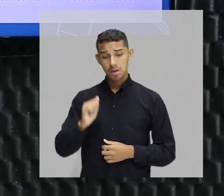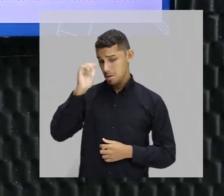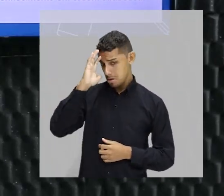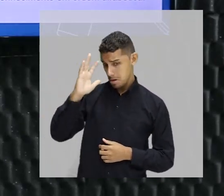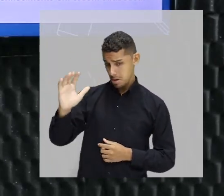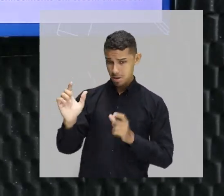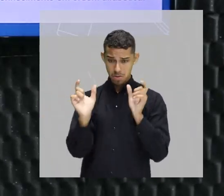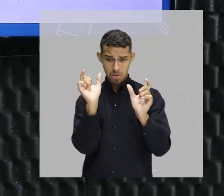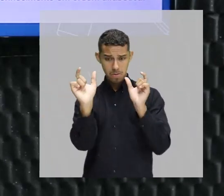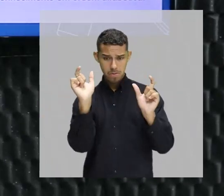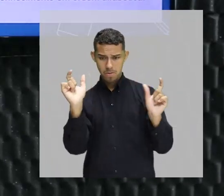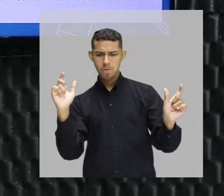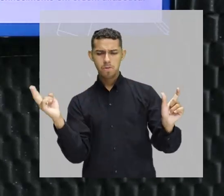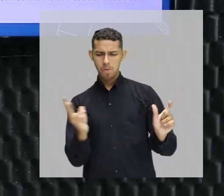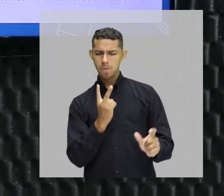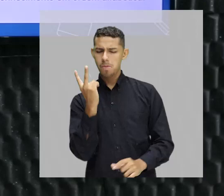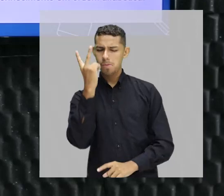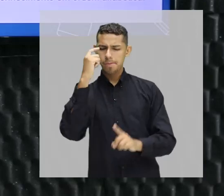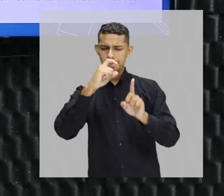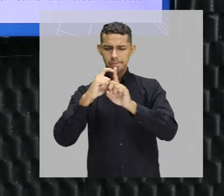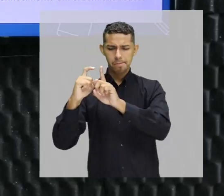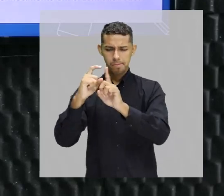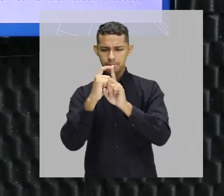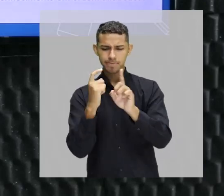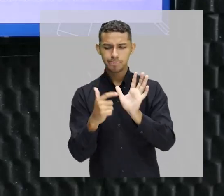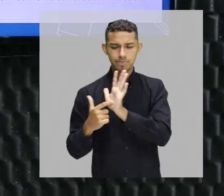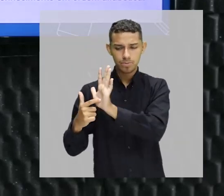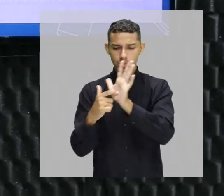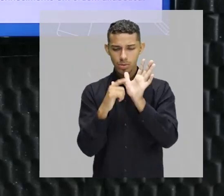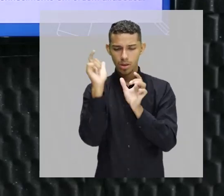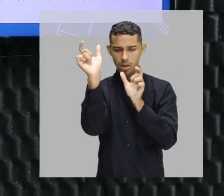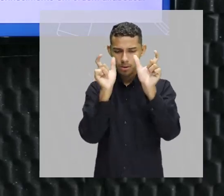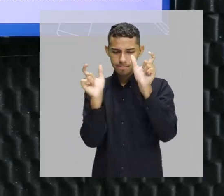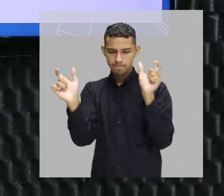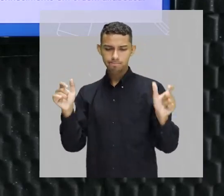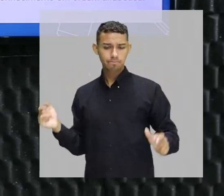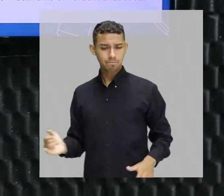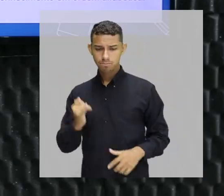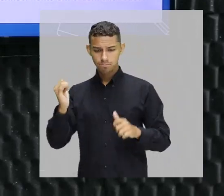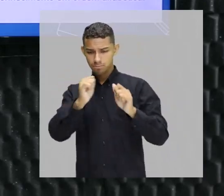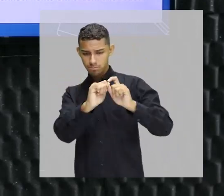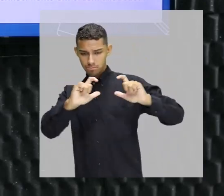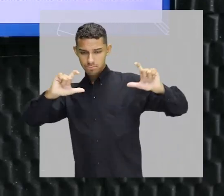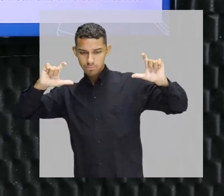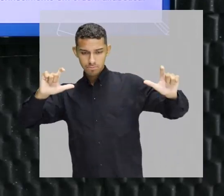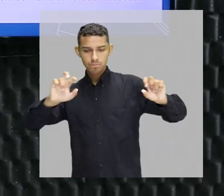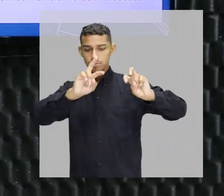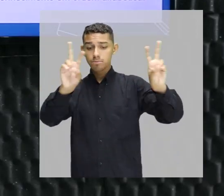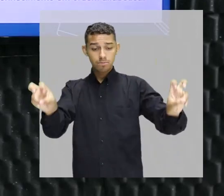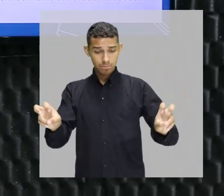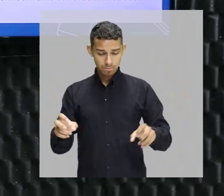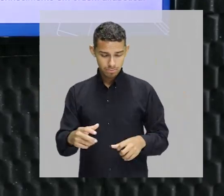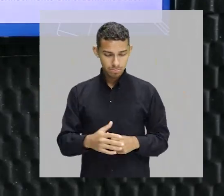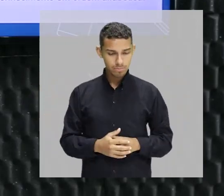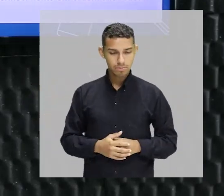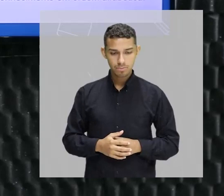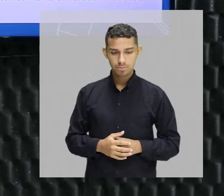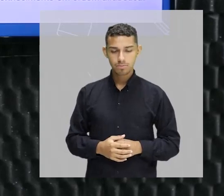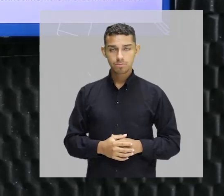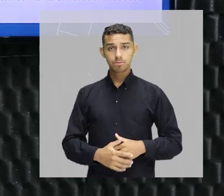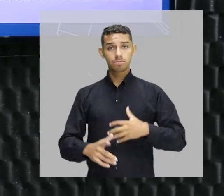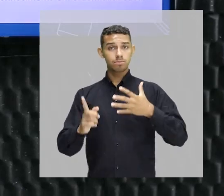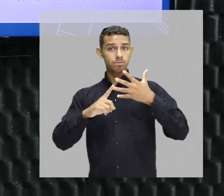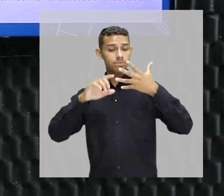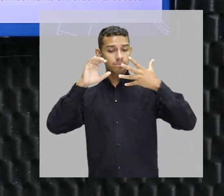das palavras, que se destacam necessariamente em ordem de relevância a respeito de um tema.